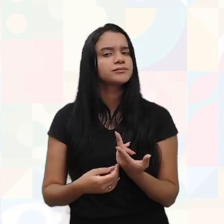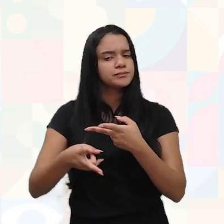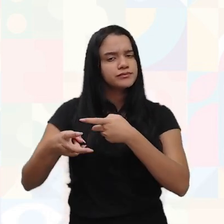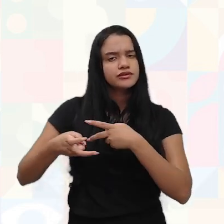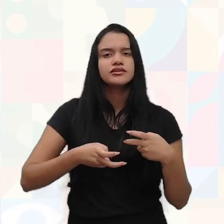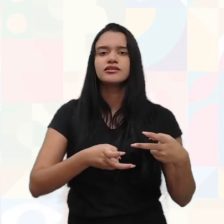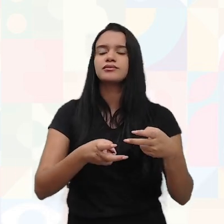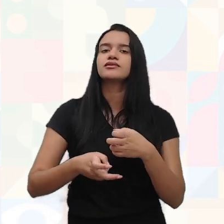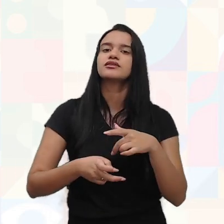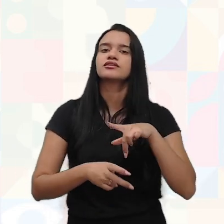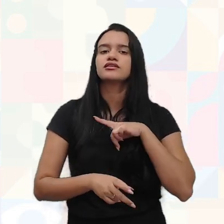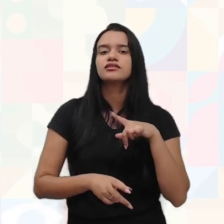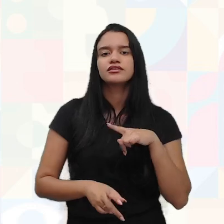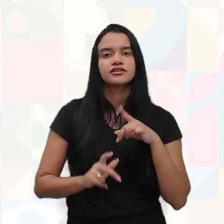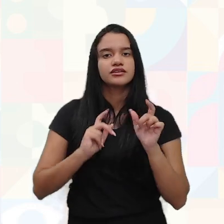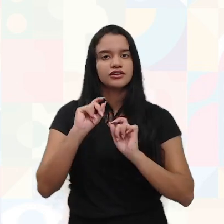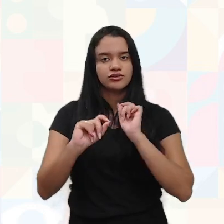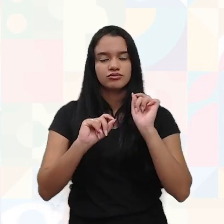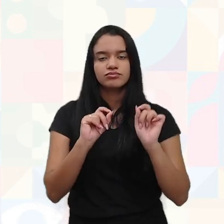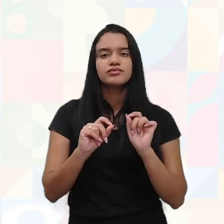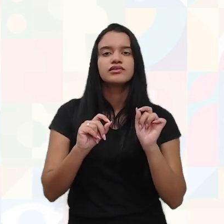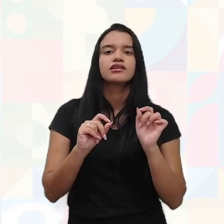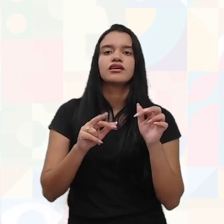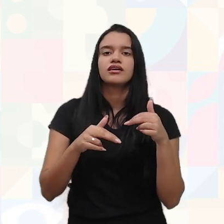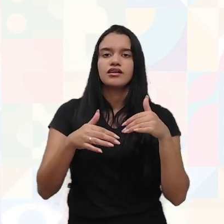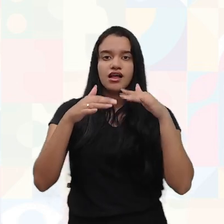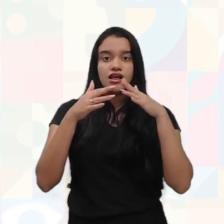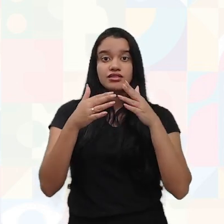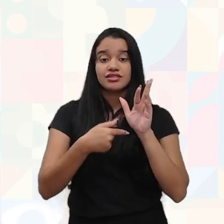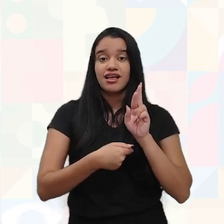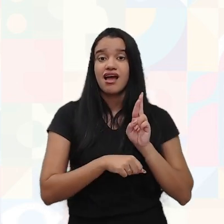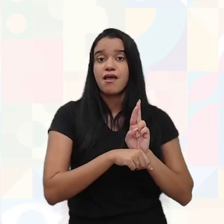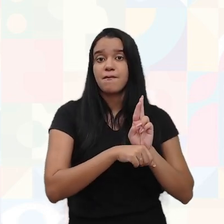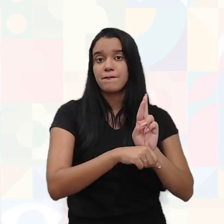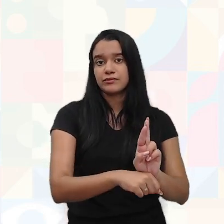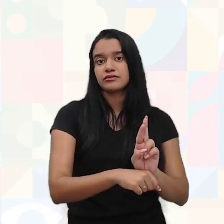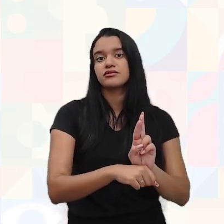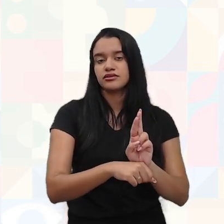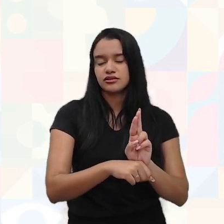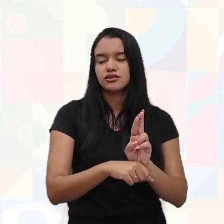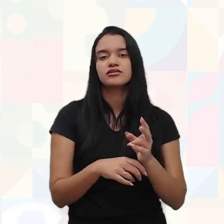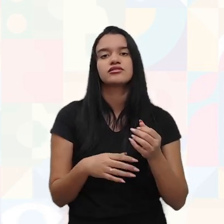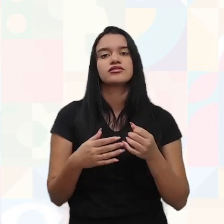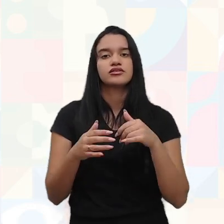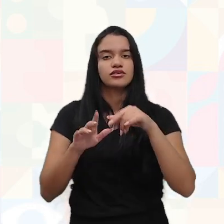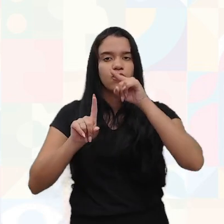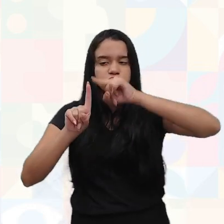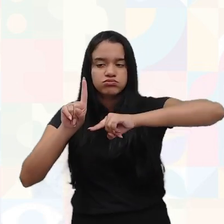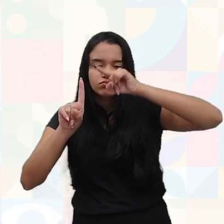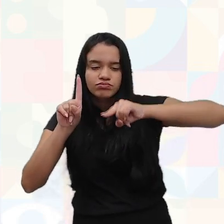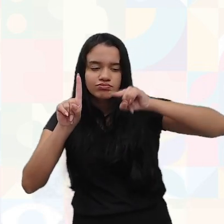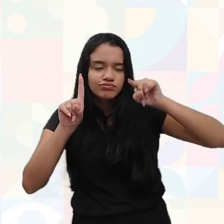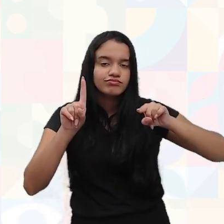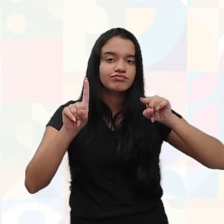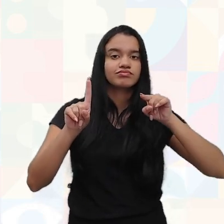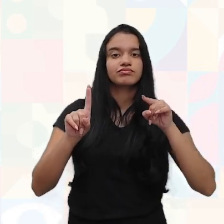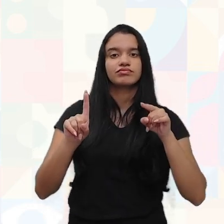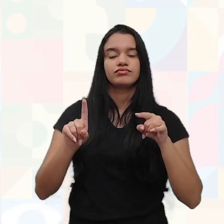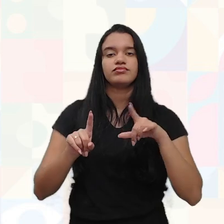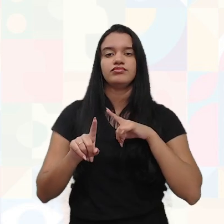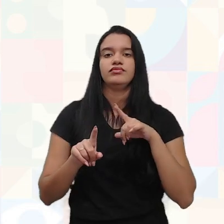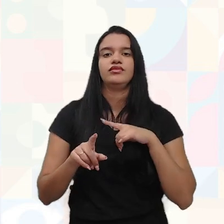existe uma uniformização da representação gráfica. E isso é muito importante para que haja